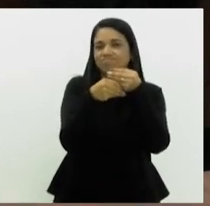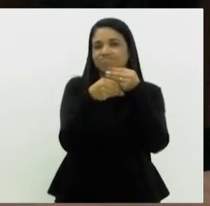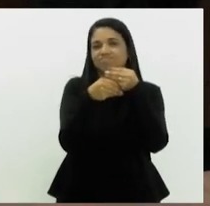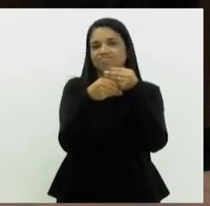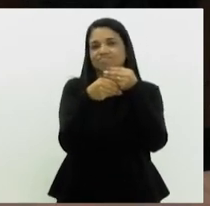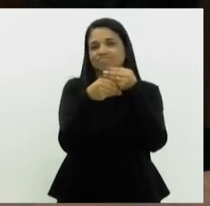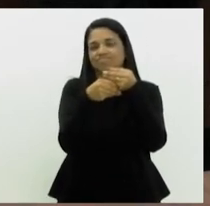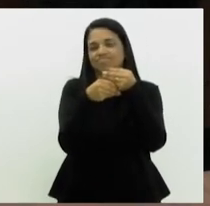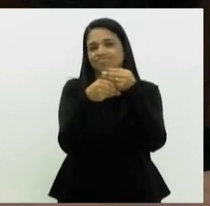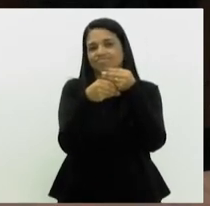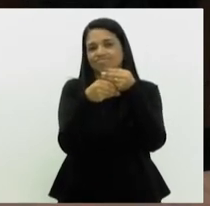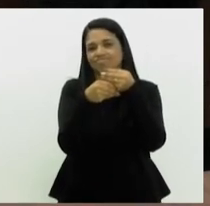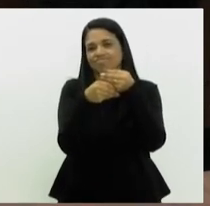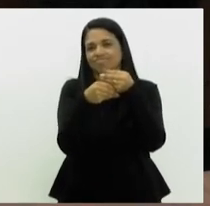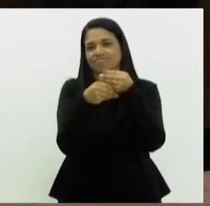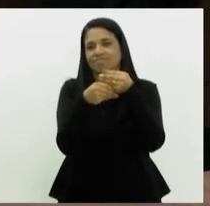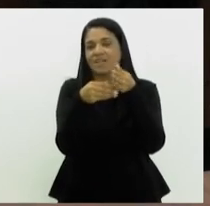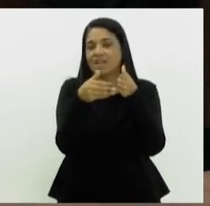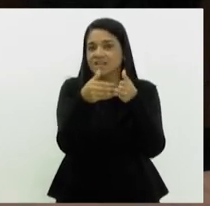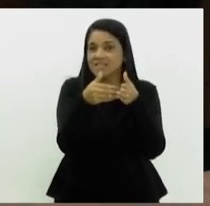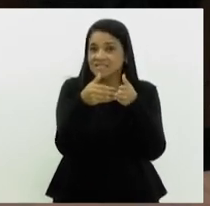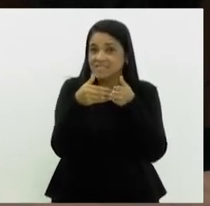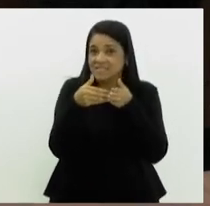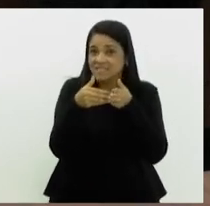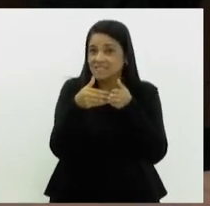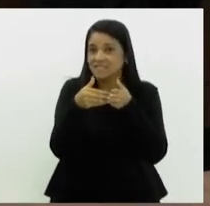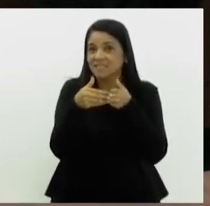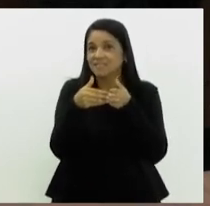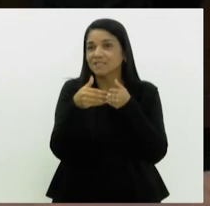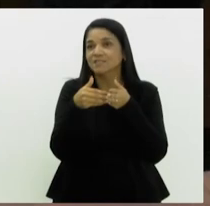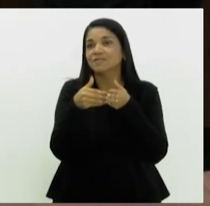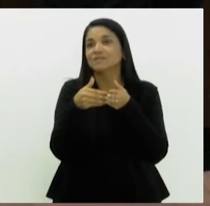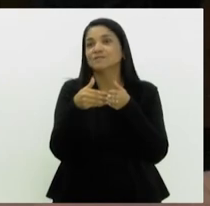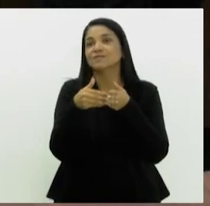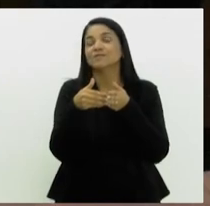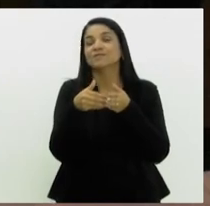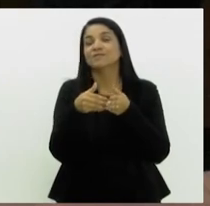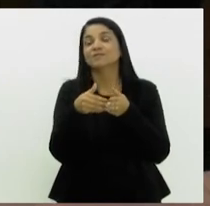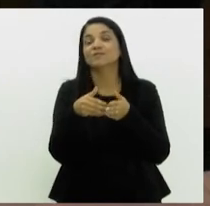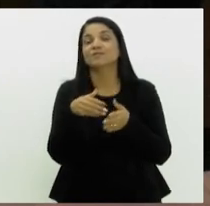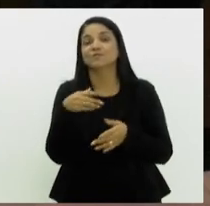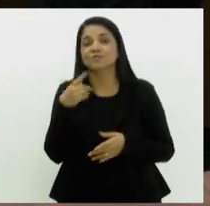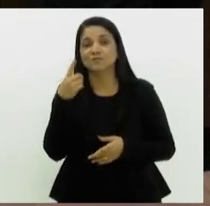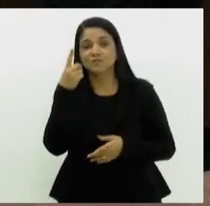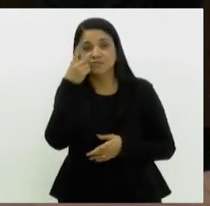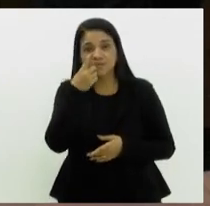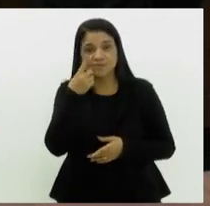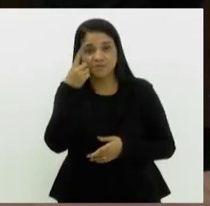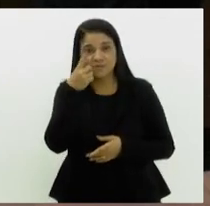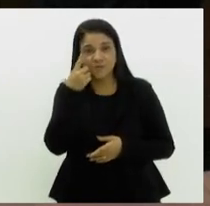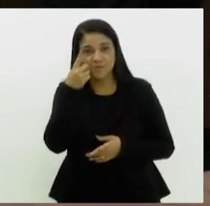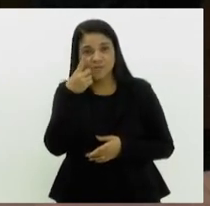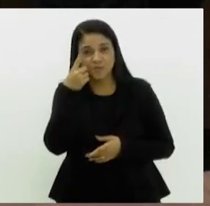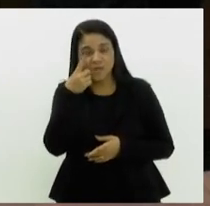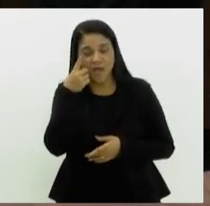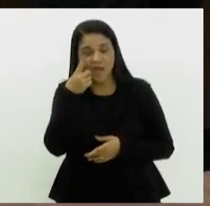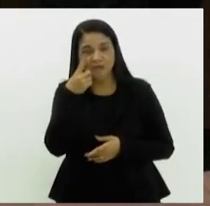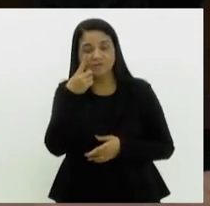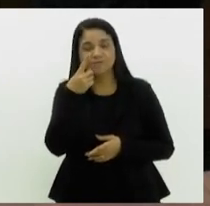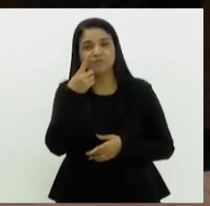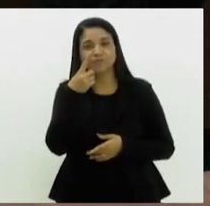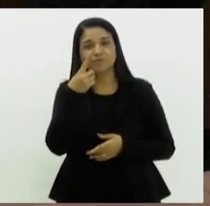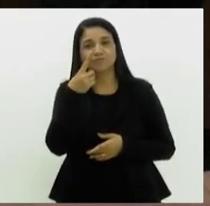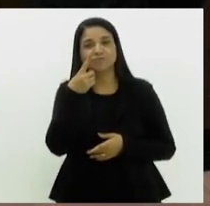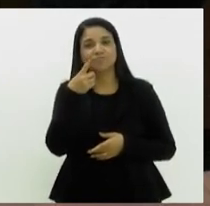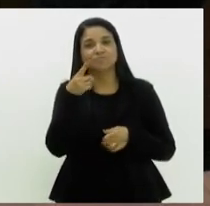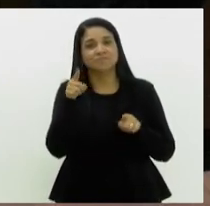dessas licenças que permite que os parlamentares possam estar presentes nos primeiros momentos cruciais da